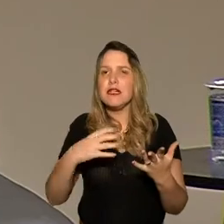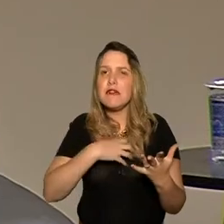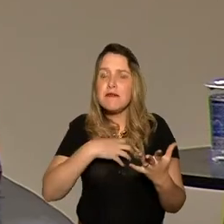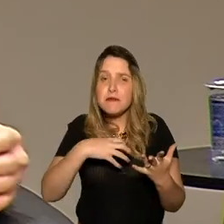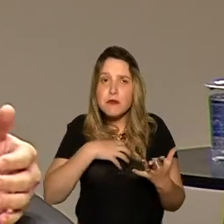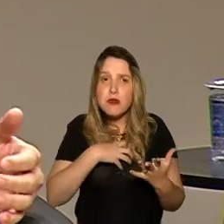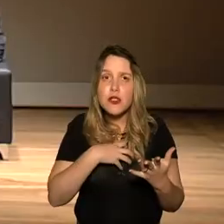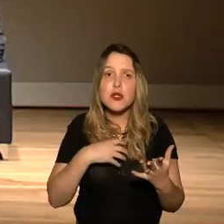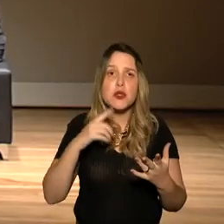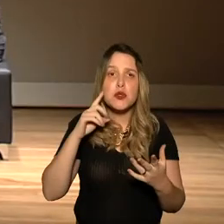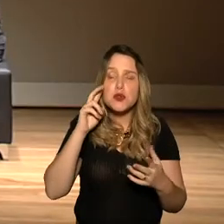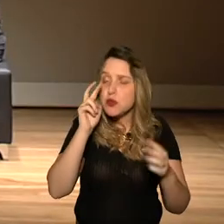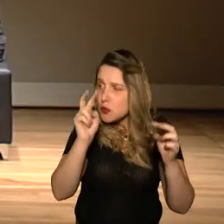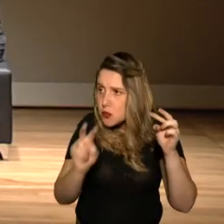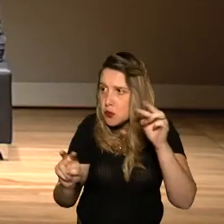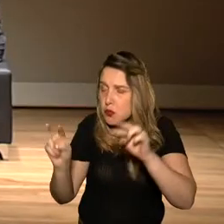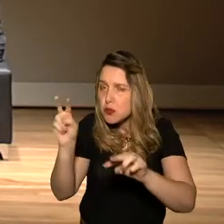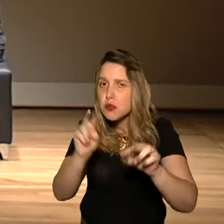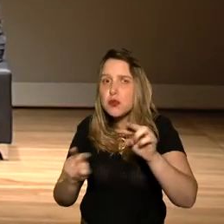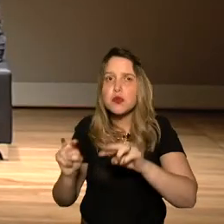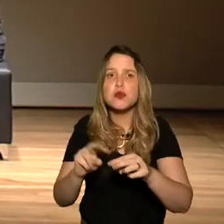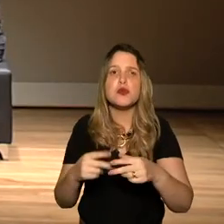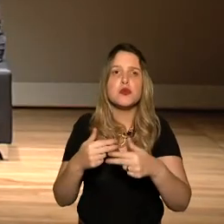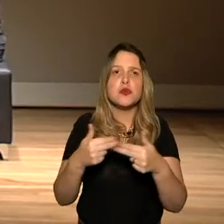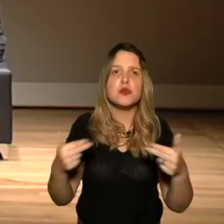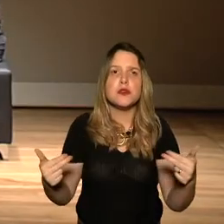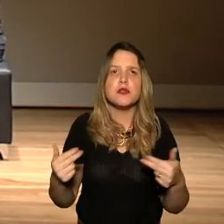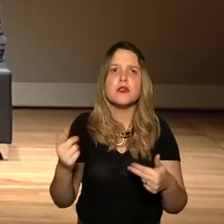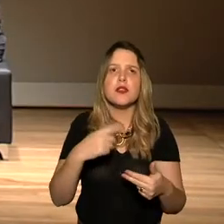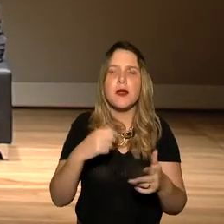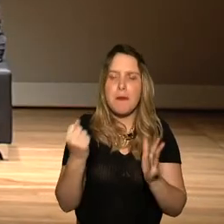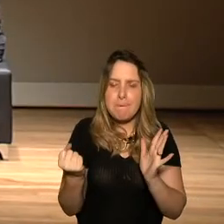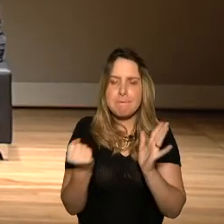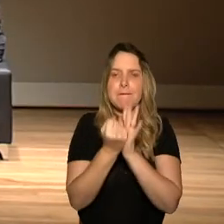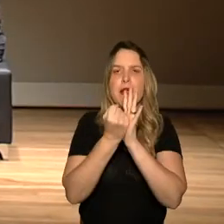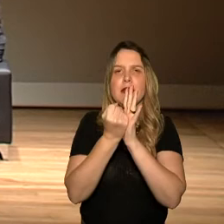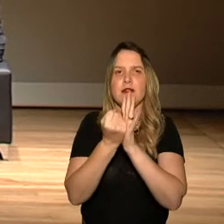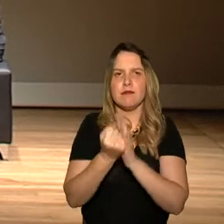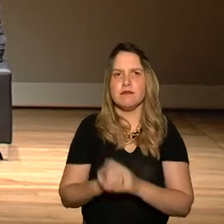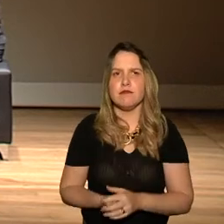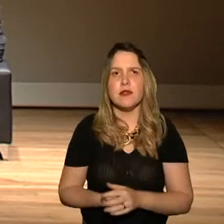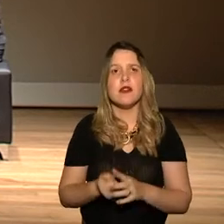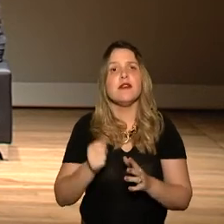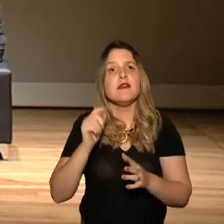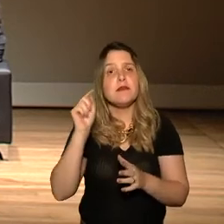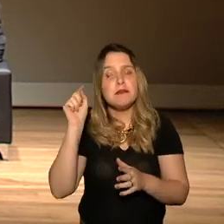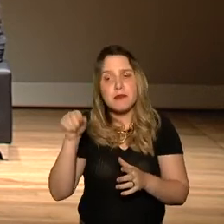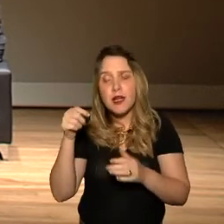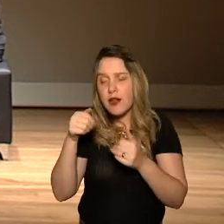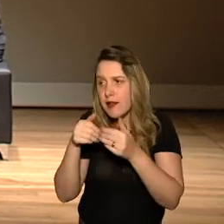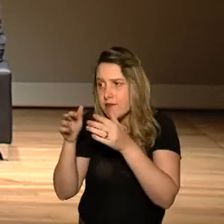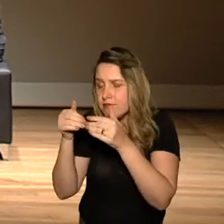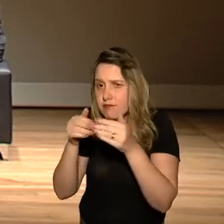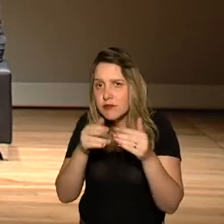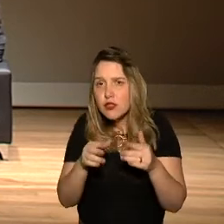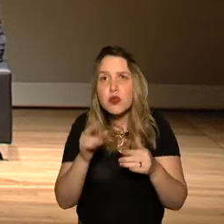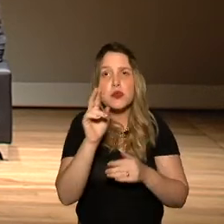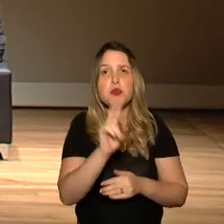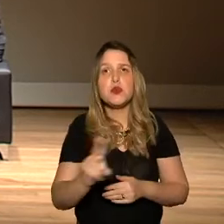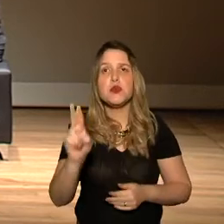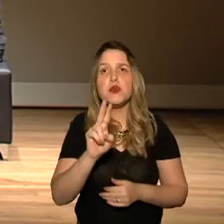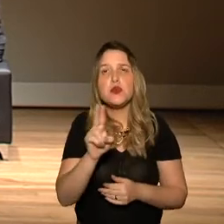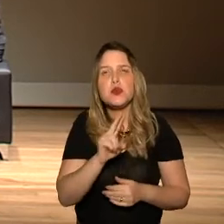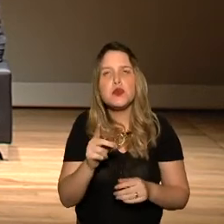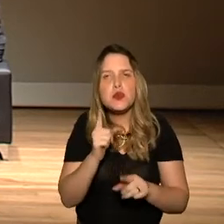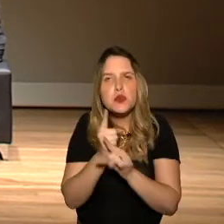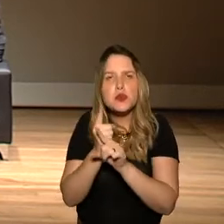par apropriado das preocupações curatoriais é uma parte da questão estar aberto disponível para lidar com